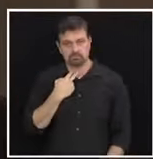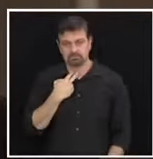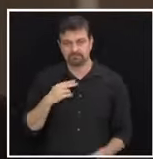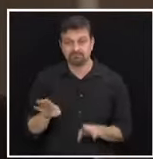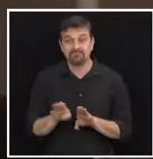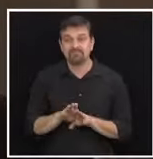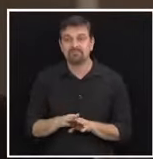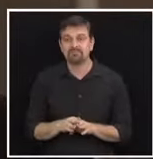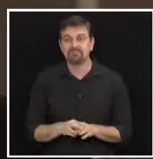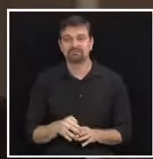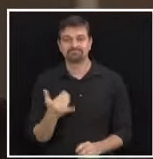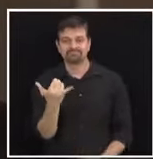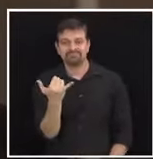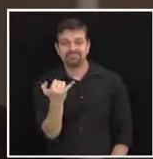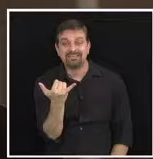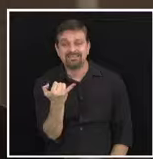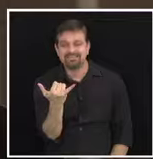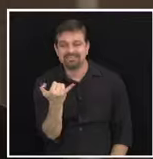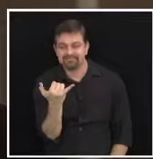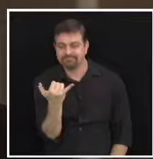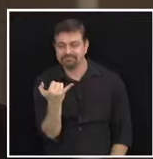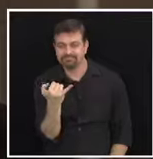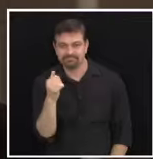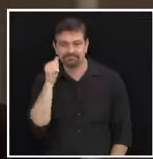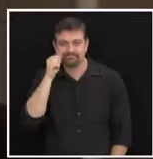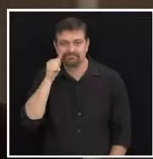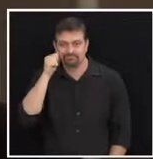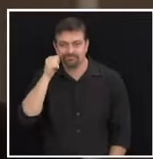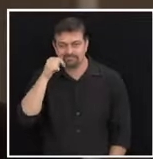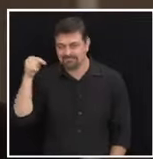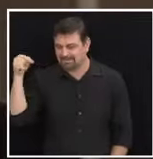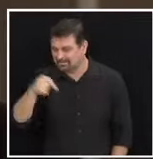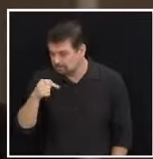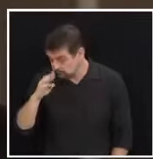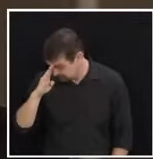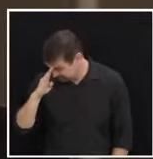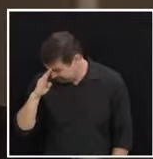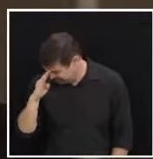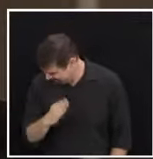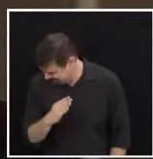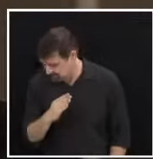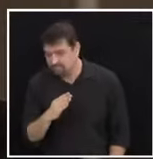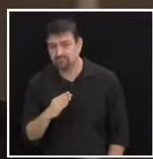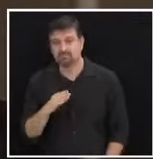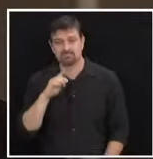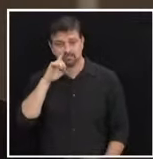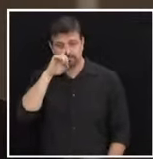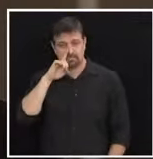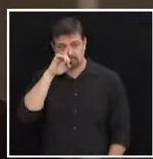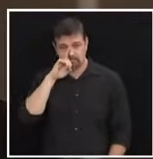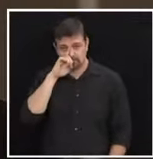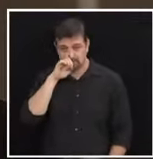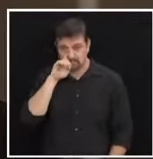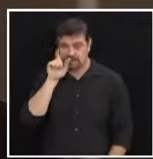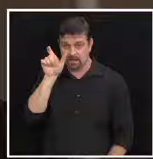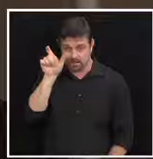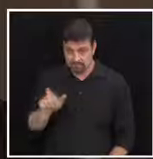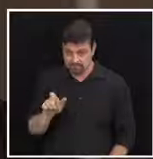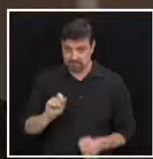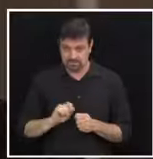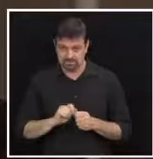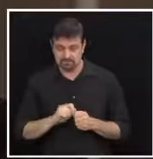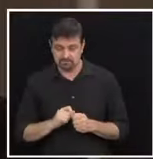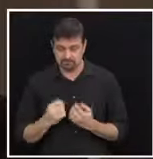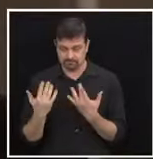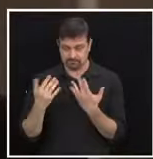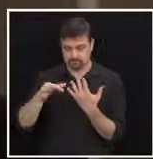caneta do dentista. Ali é um foco. Você está fazendo um procedimento, ele tira